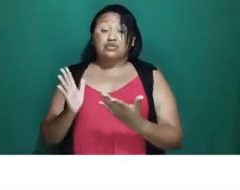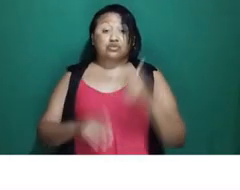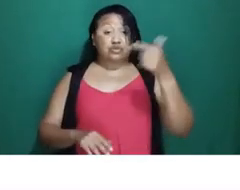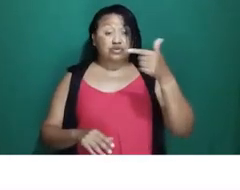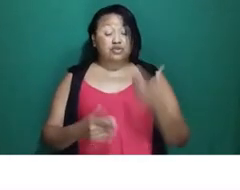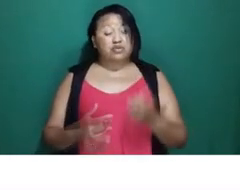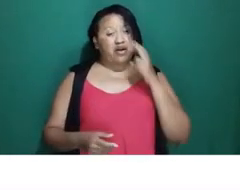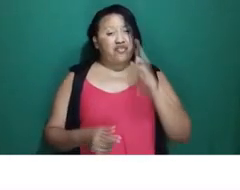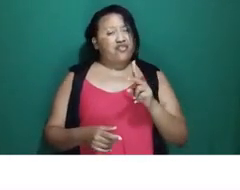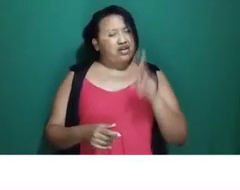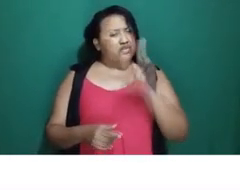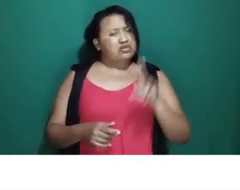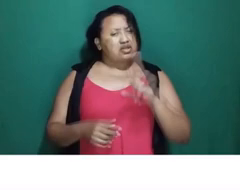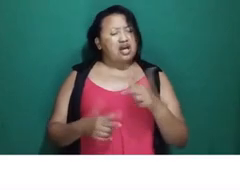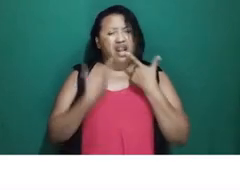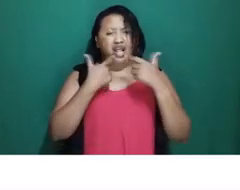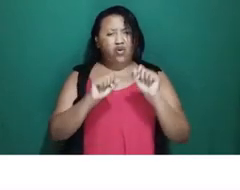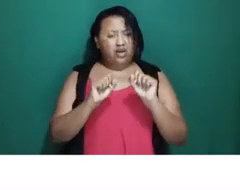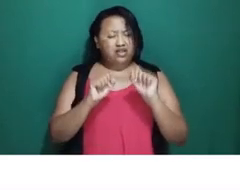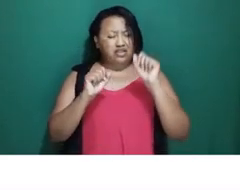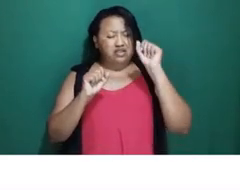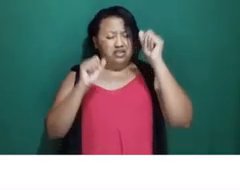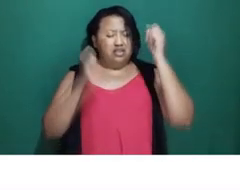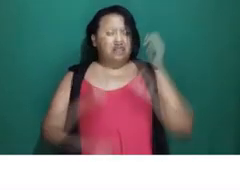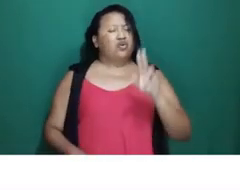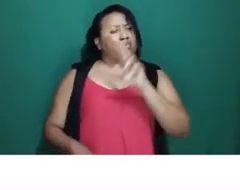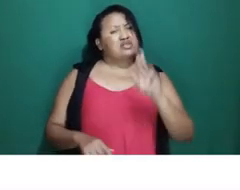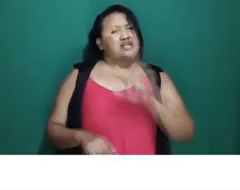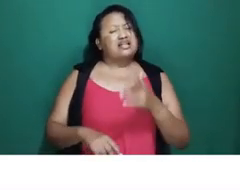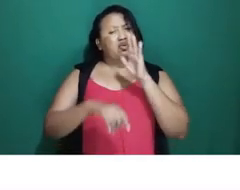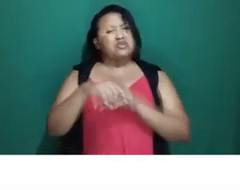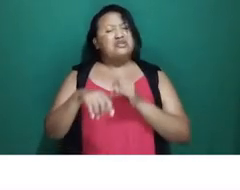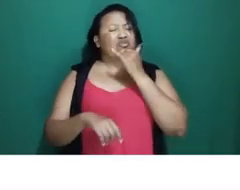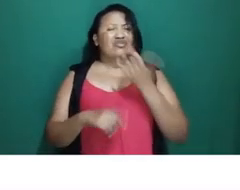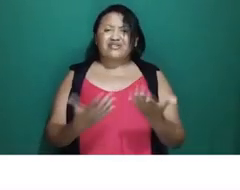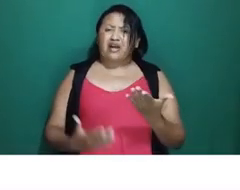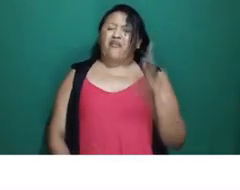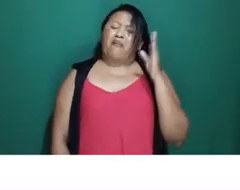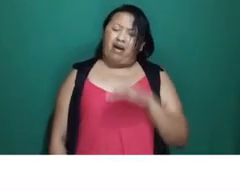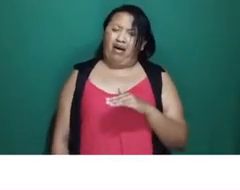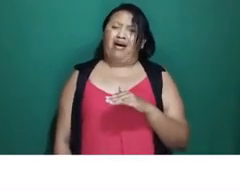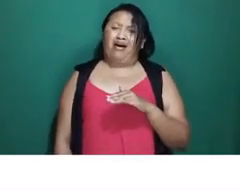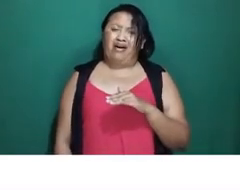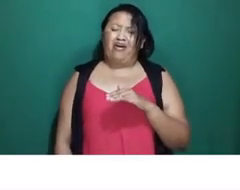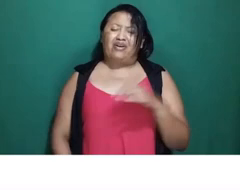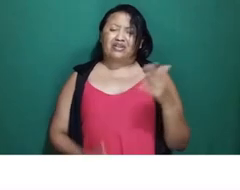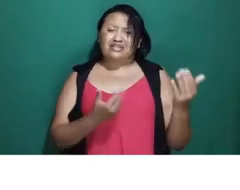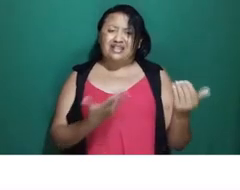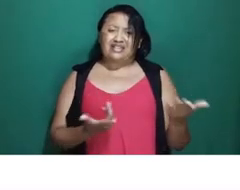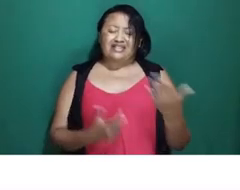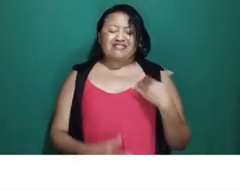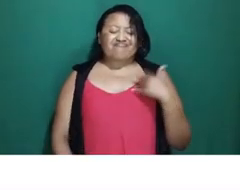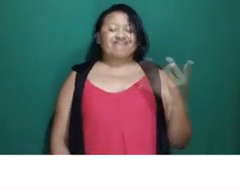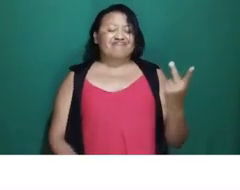essa linguagem utilizada aqui no pedido de desculpas né ele vai dizer foi mal galera a gente vacilou no nome do nosso novo